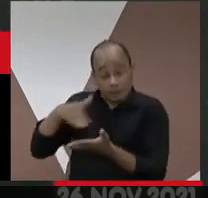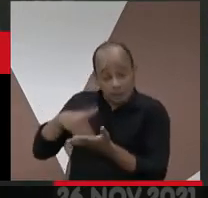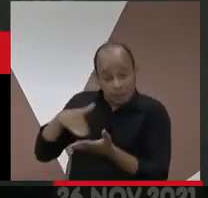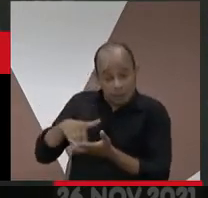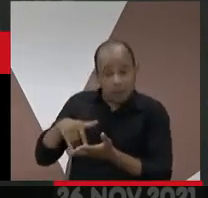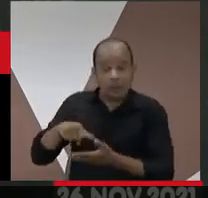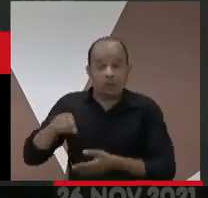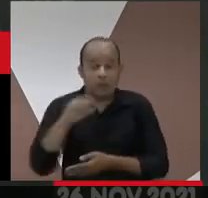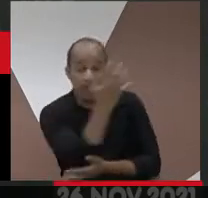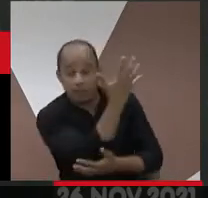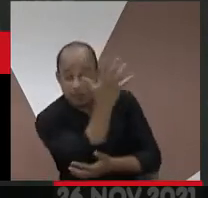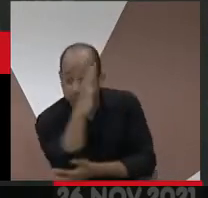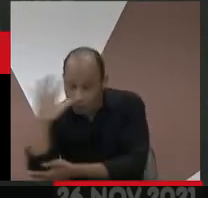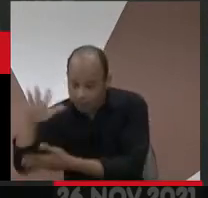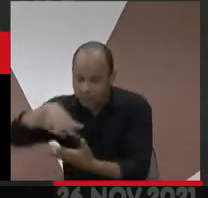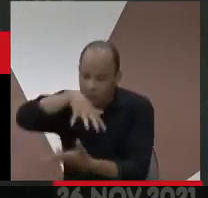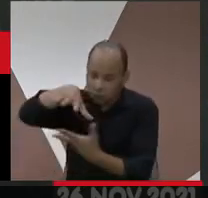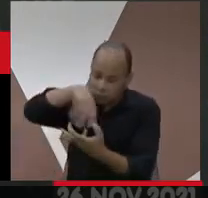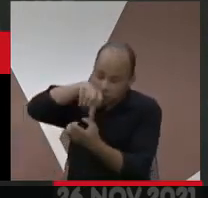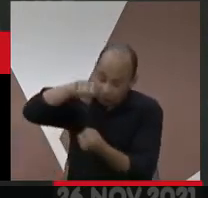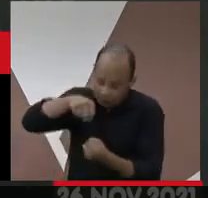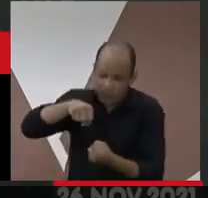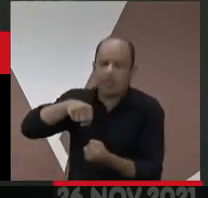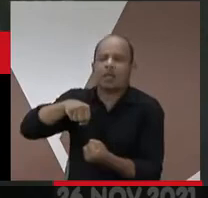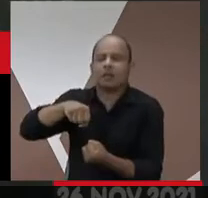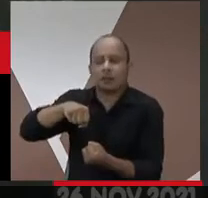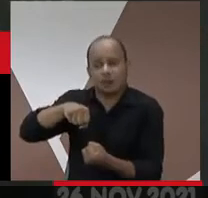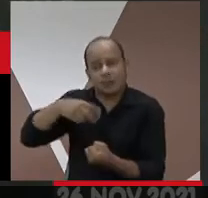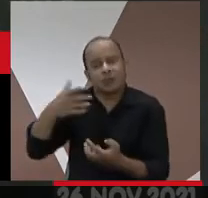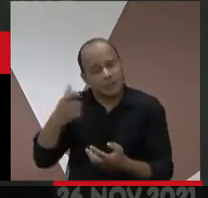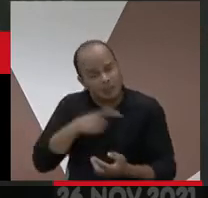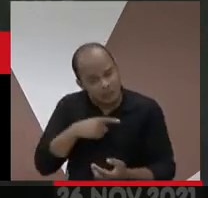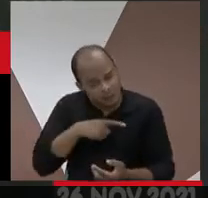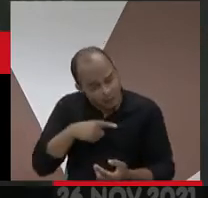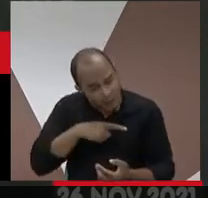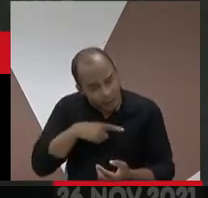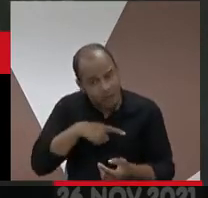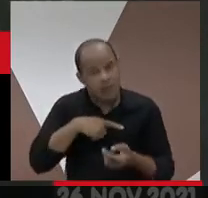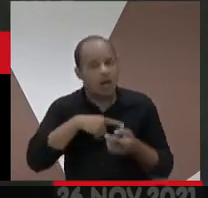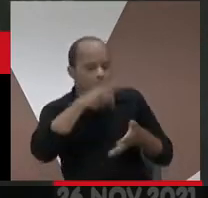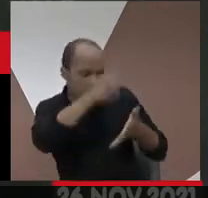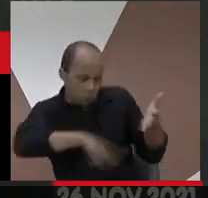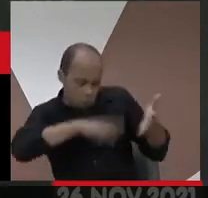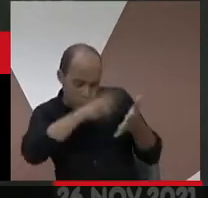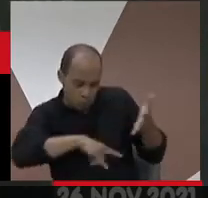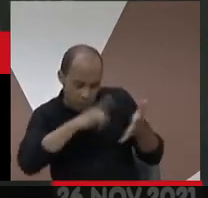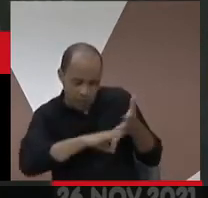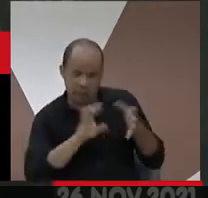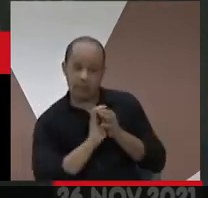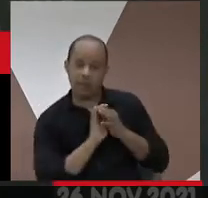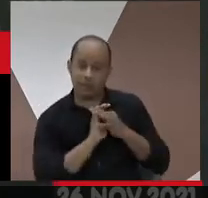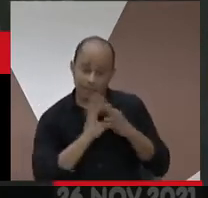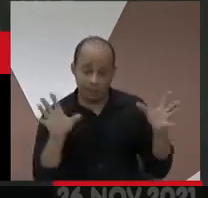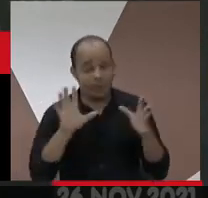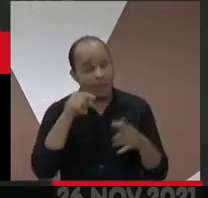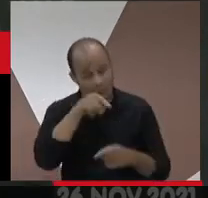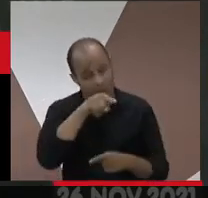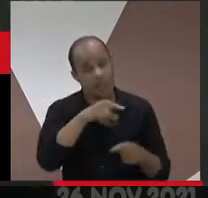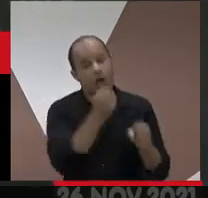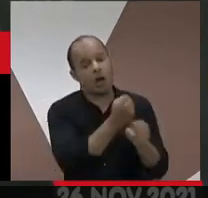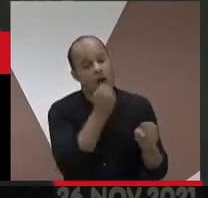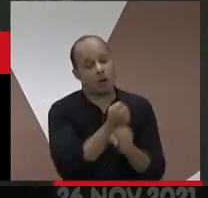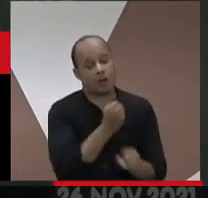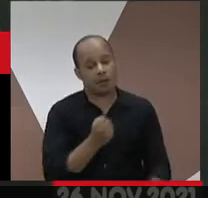Desenvolvimento Sustentável na solicitação de estudo para licenciamento ambiental desta obra. Fecha aspas. A